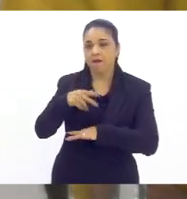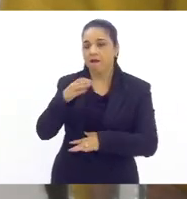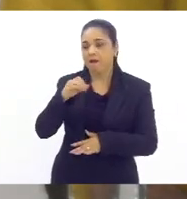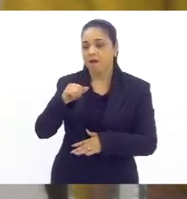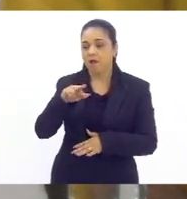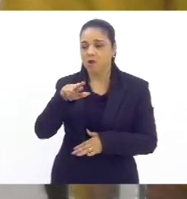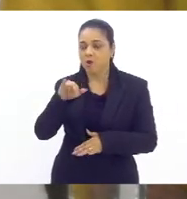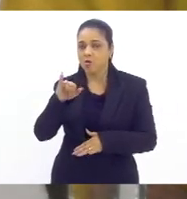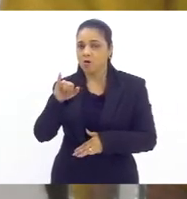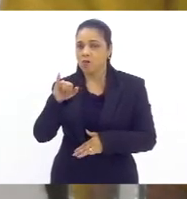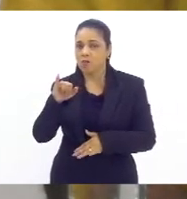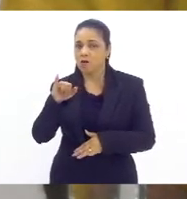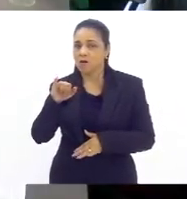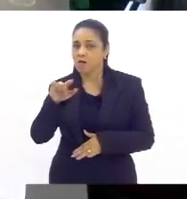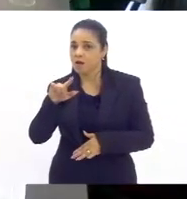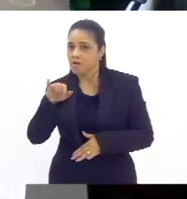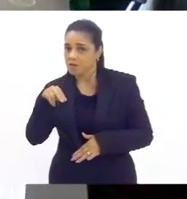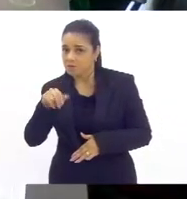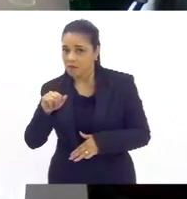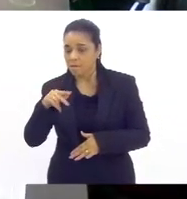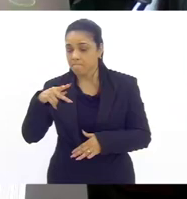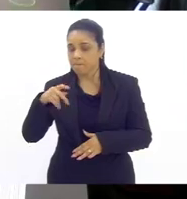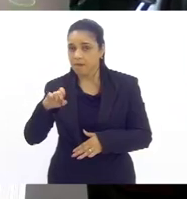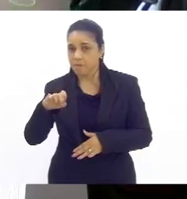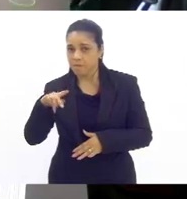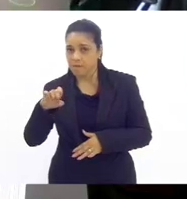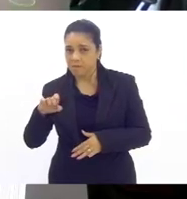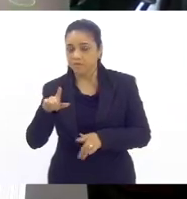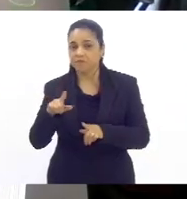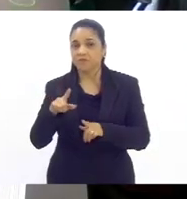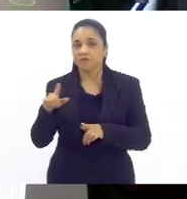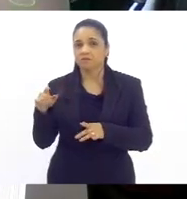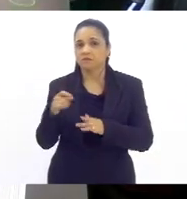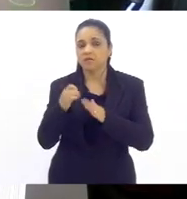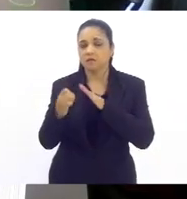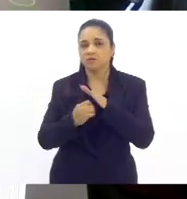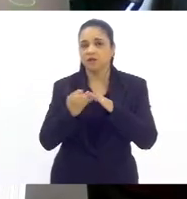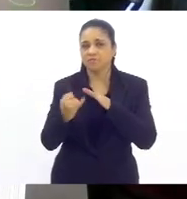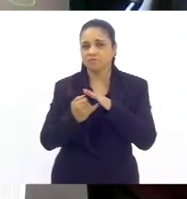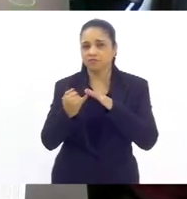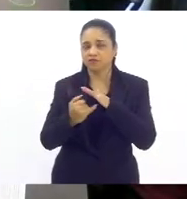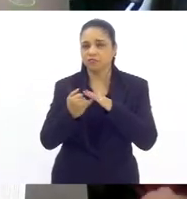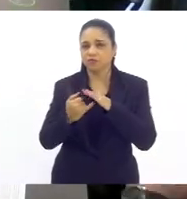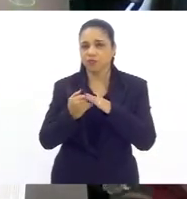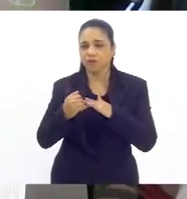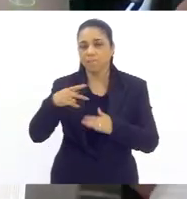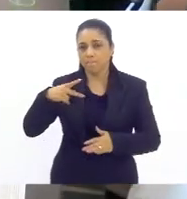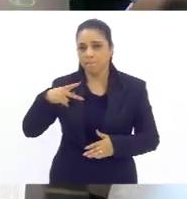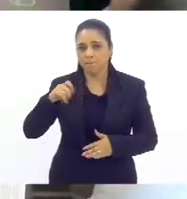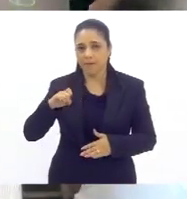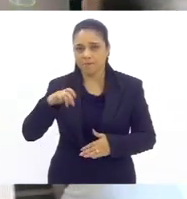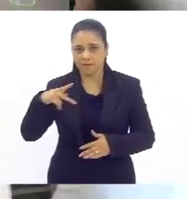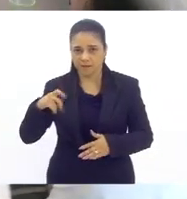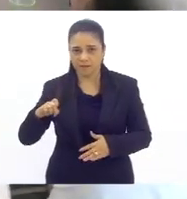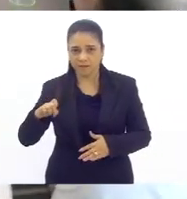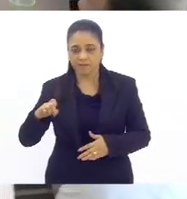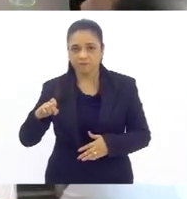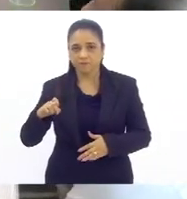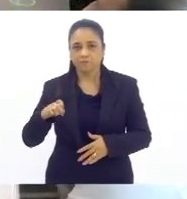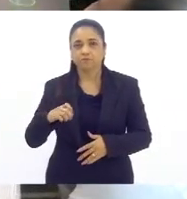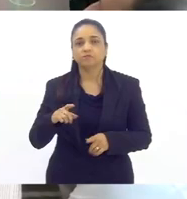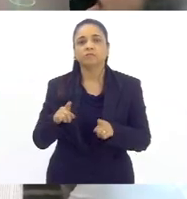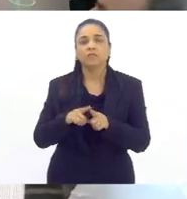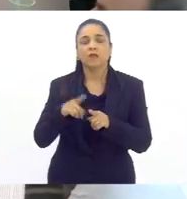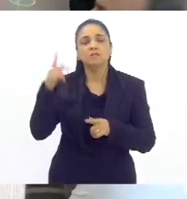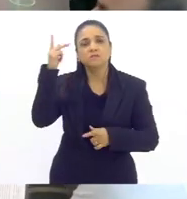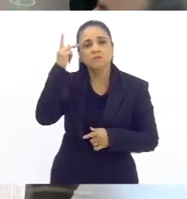Cadê a Carolina tá aqui a nossa companheira get sempre participou foi uma das precursoras aqui tá em São Paulo